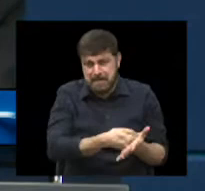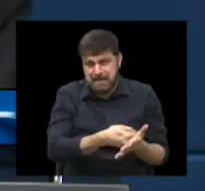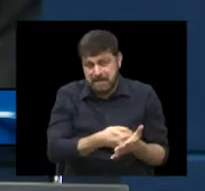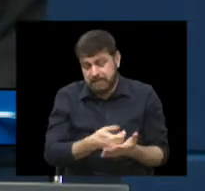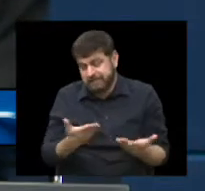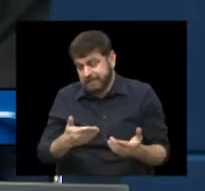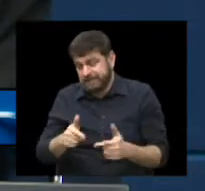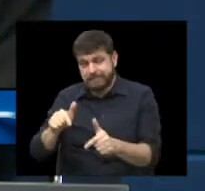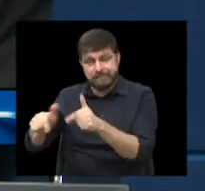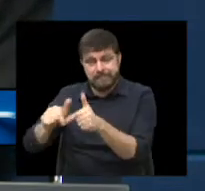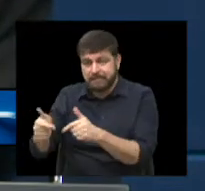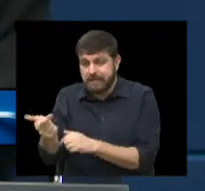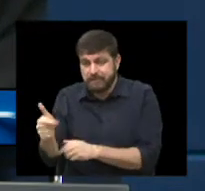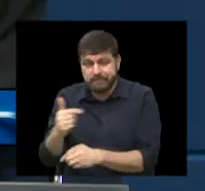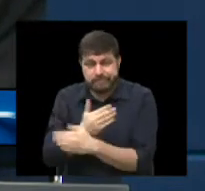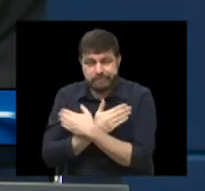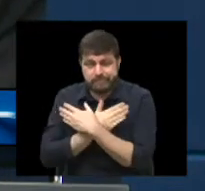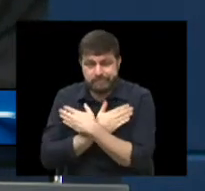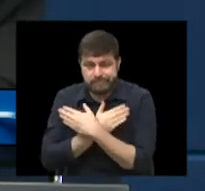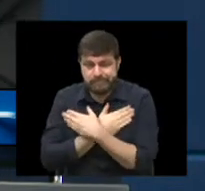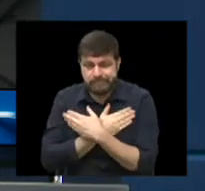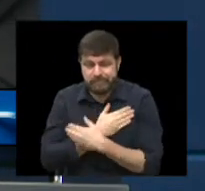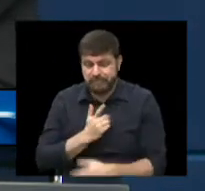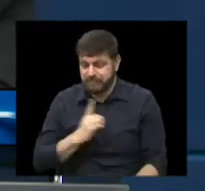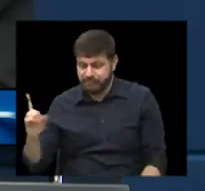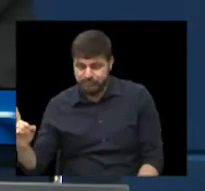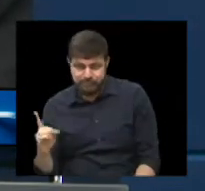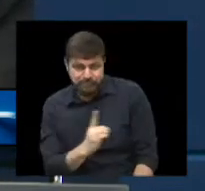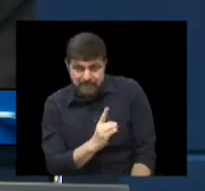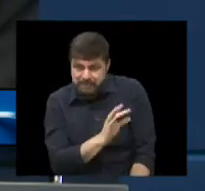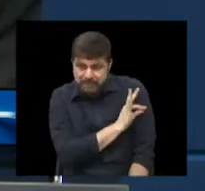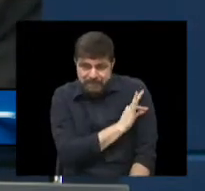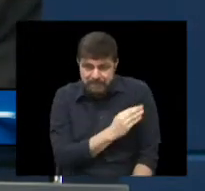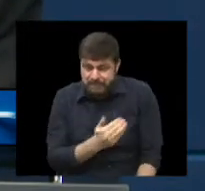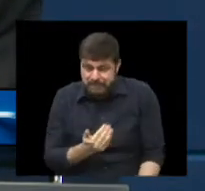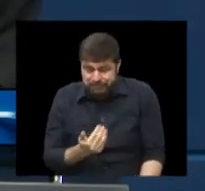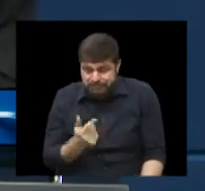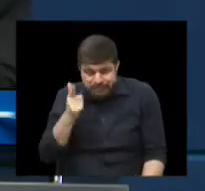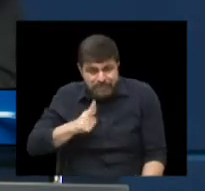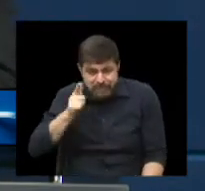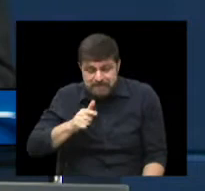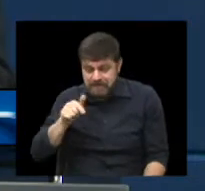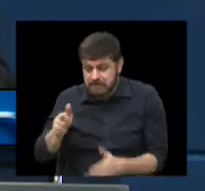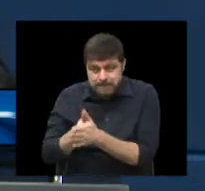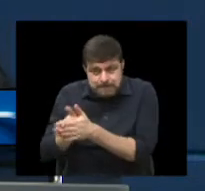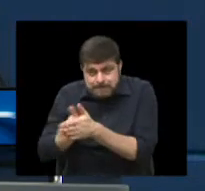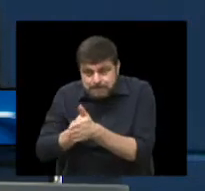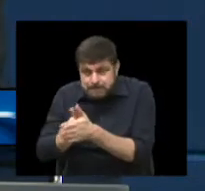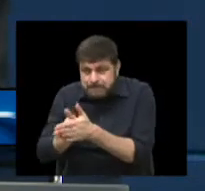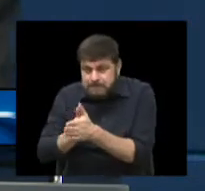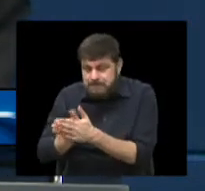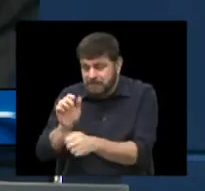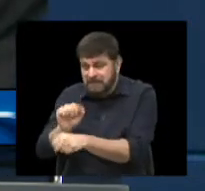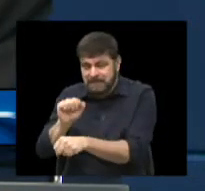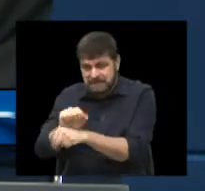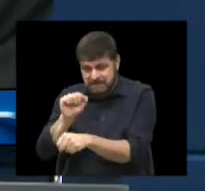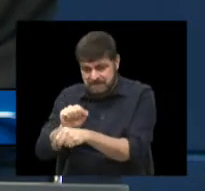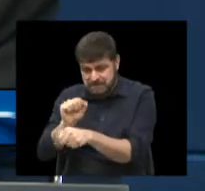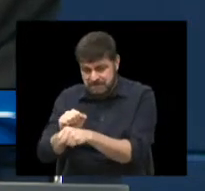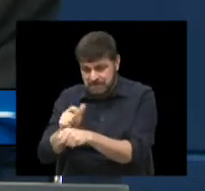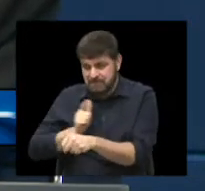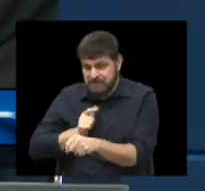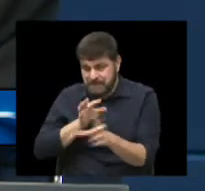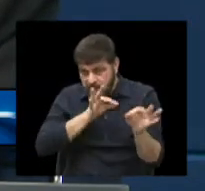por outra, não estão podendo quitar suas dívidas. E estavam ansiosamente aguardando um programa